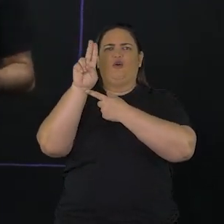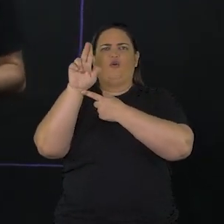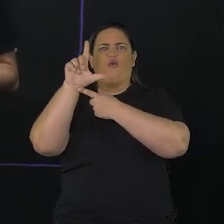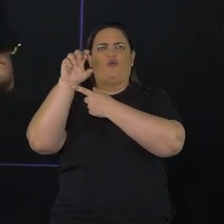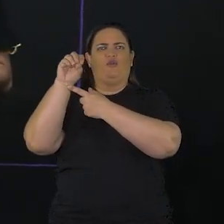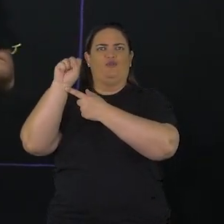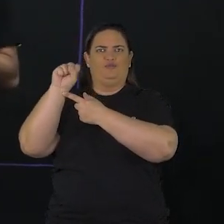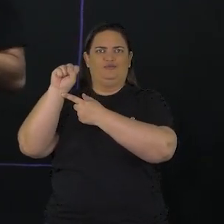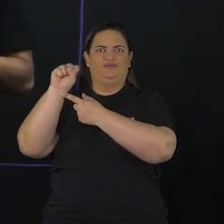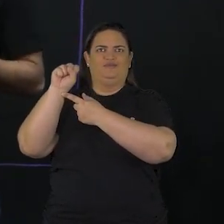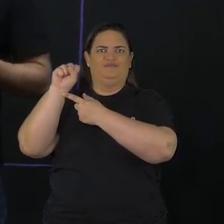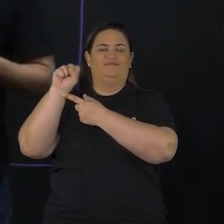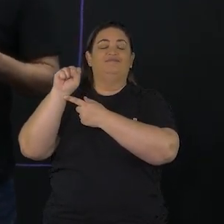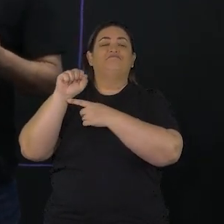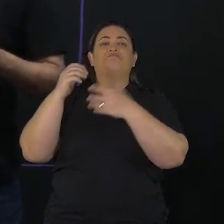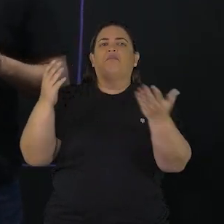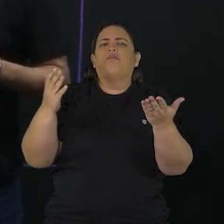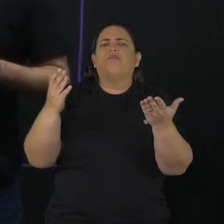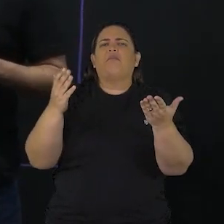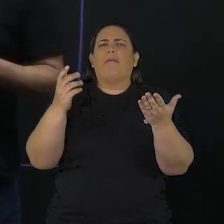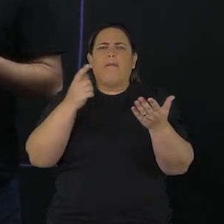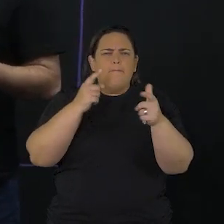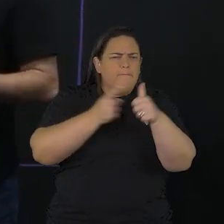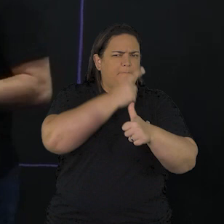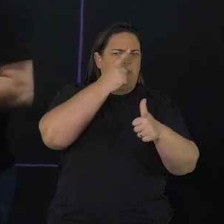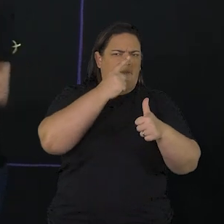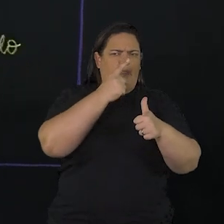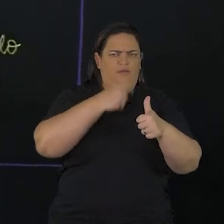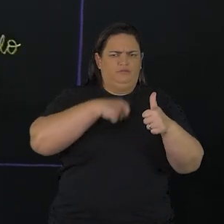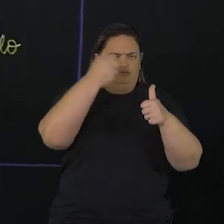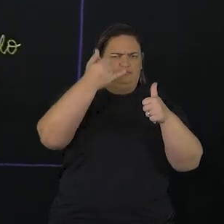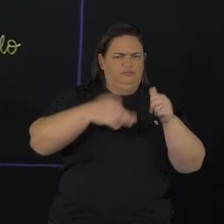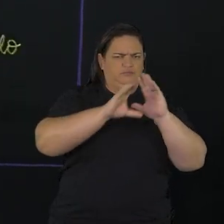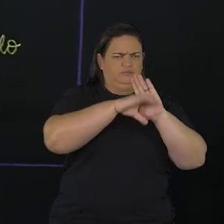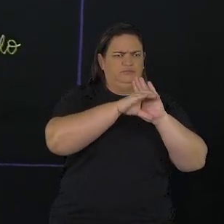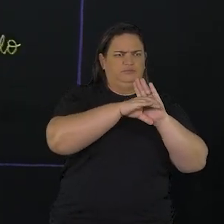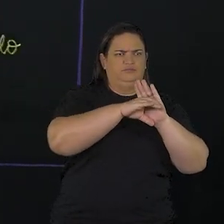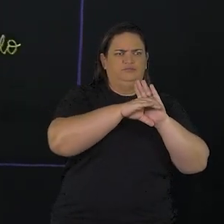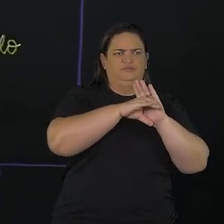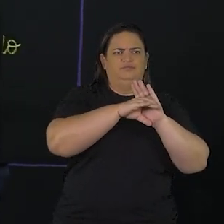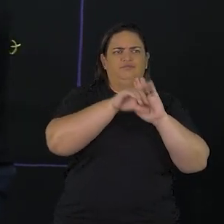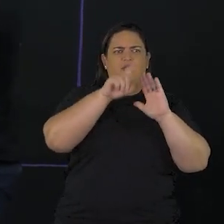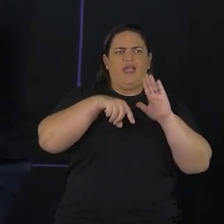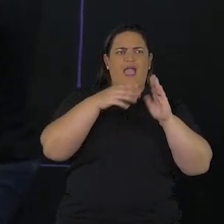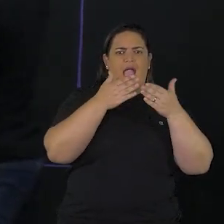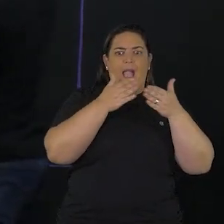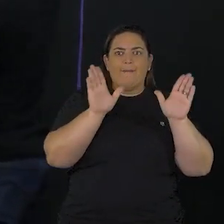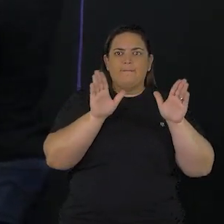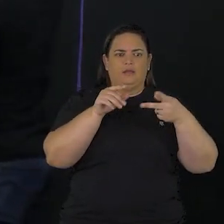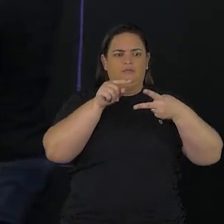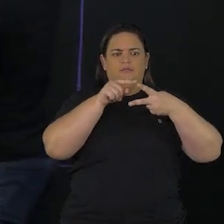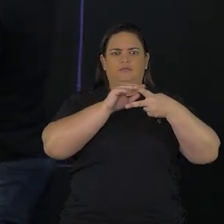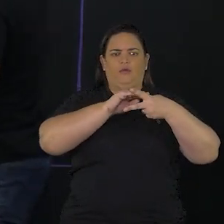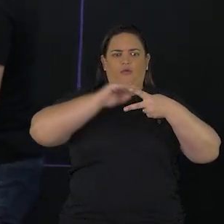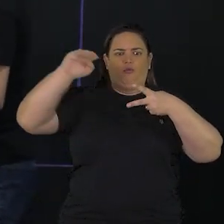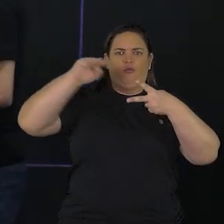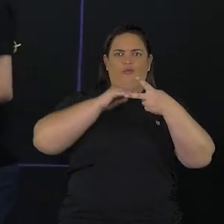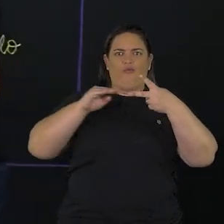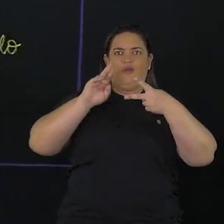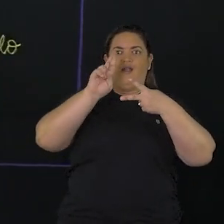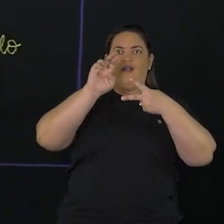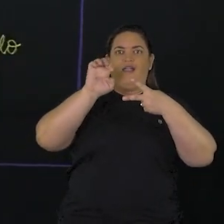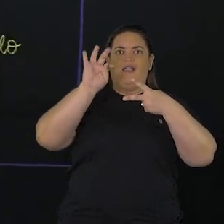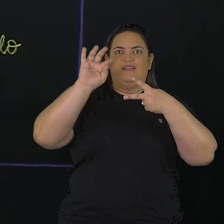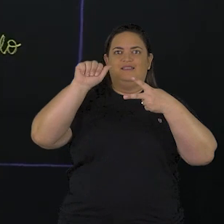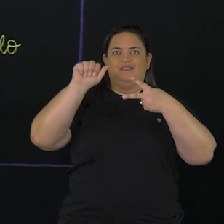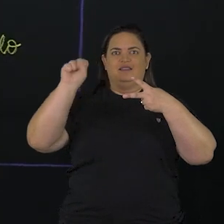seus elementos, tá? Primeiramente, vejamos aqui a nossa definição. Ângulo é a abertura formada por duas semirretas